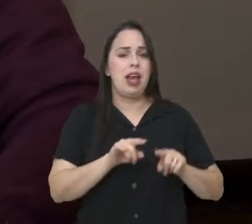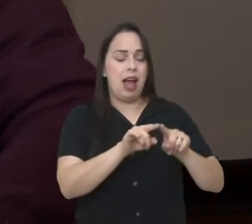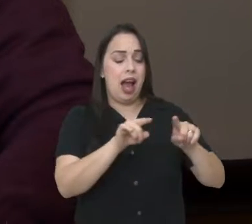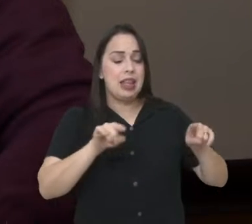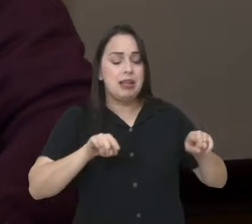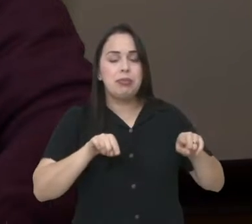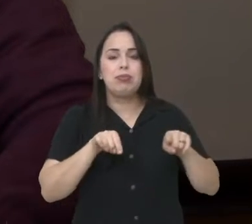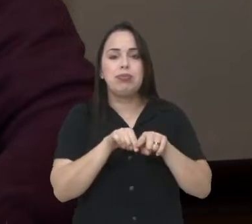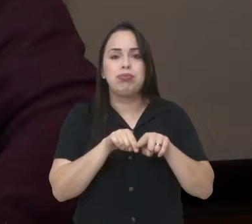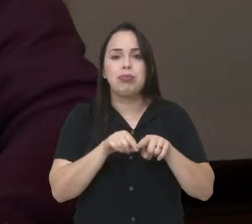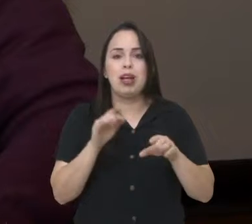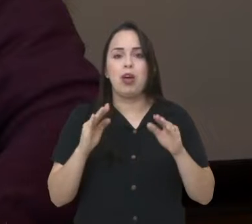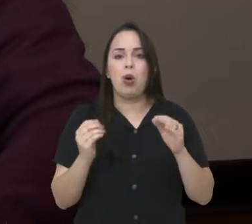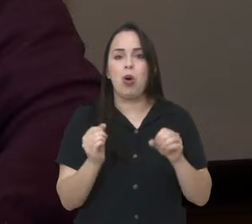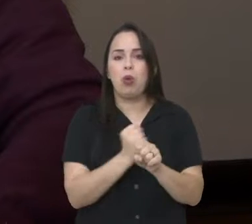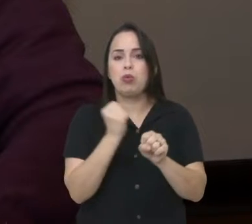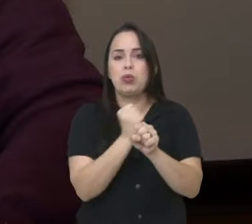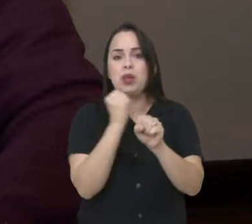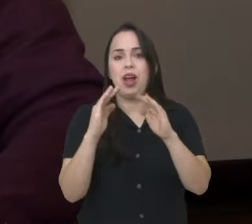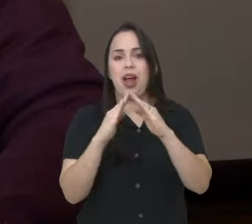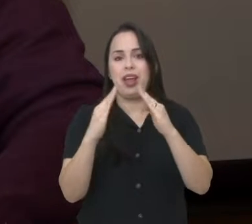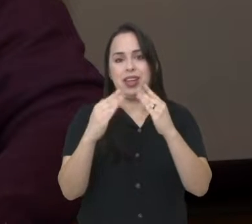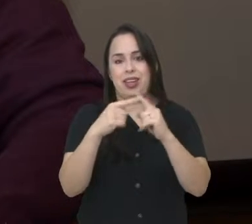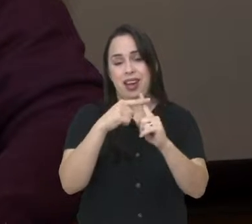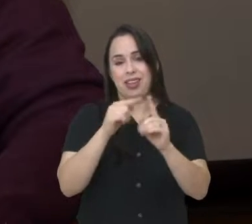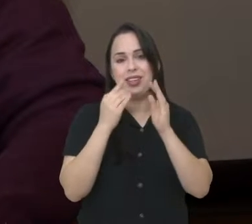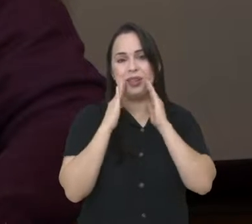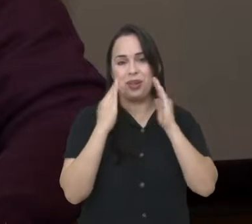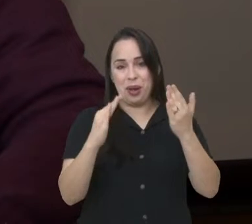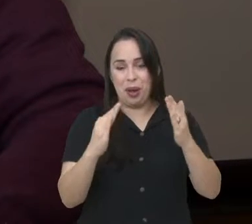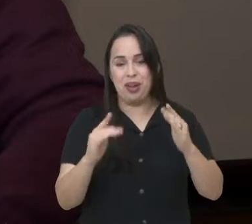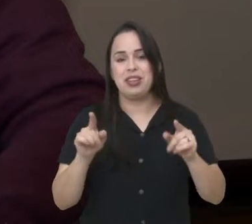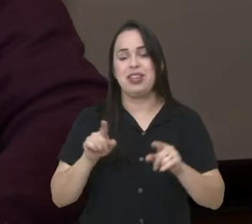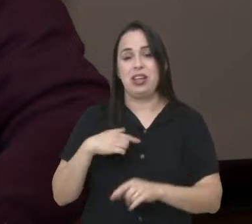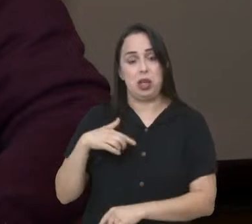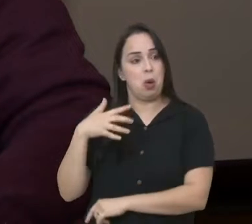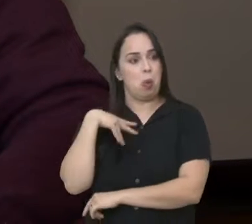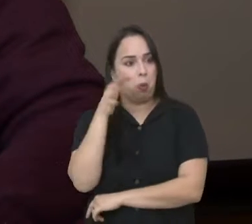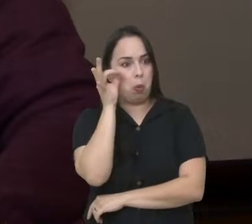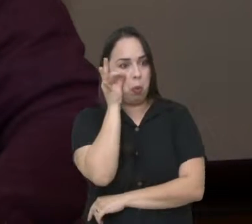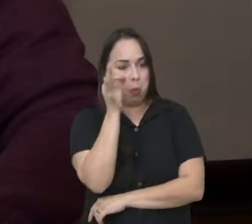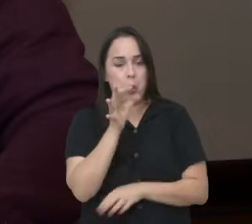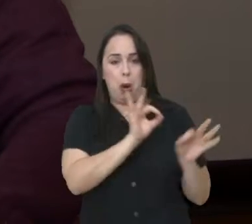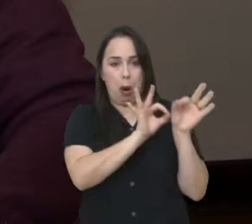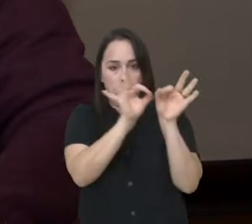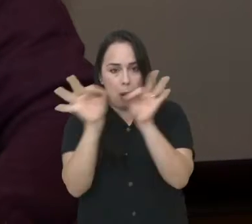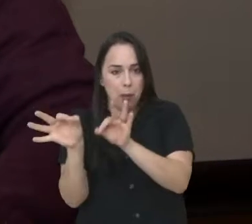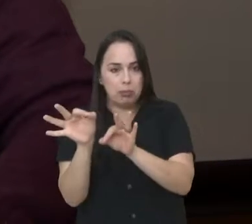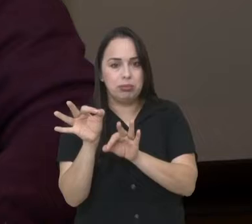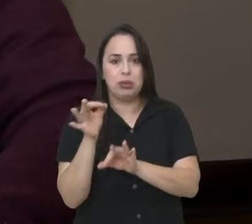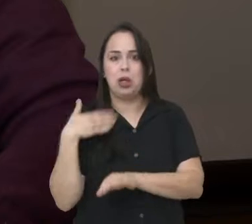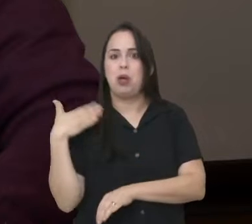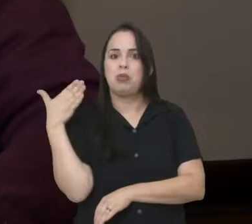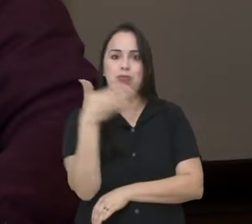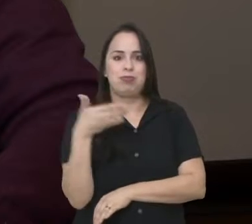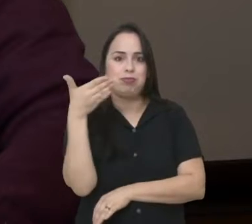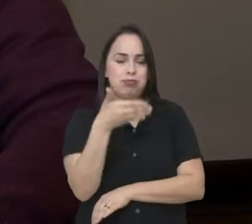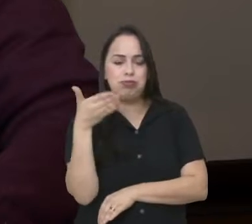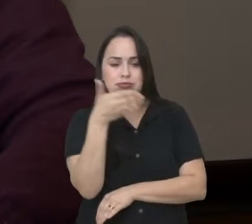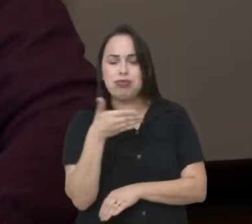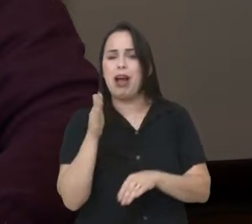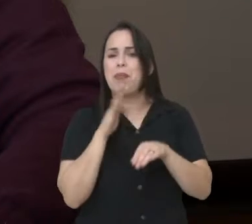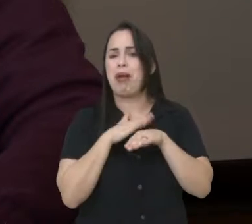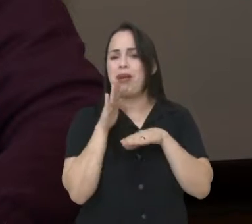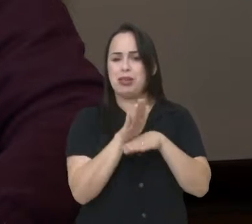a igreja lá. E eu acompanho desde o começo, fazia quermesse, fazia tudo lá, e eu estou sempre ajudando lá,